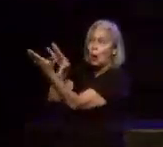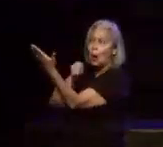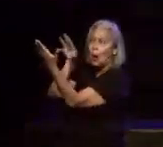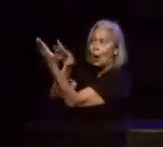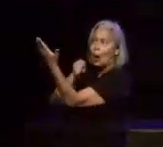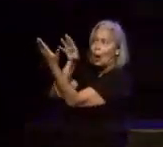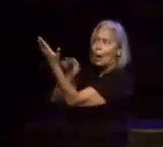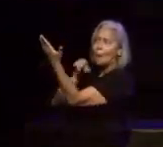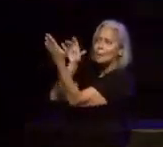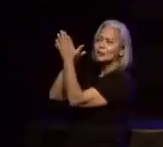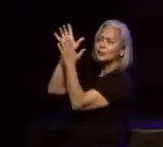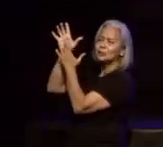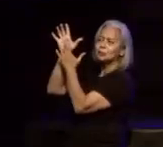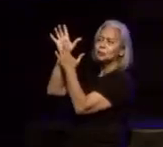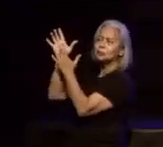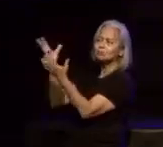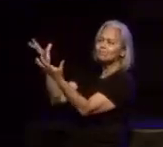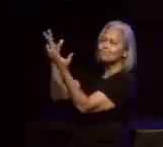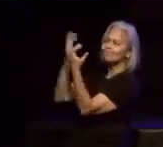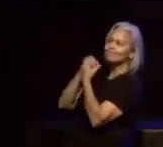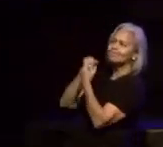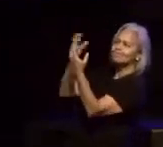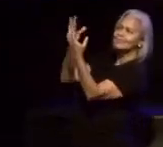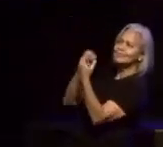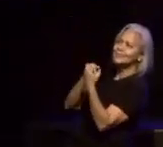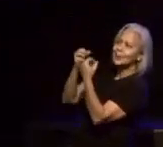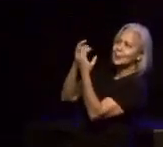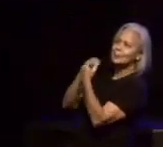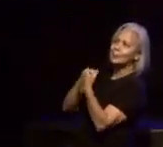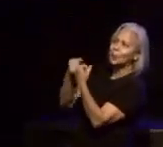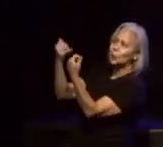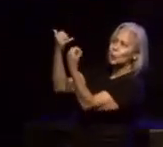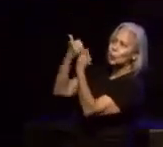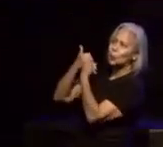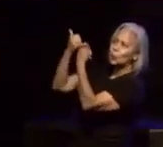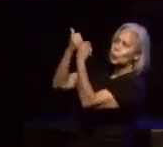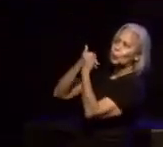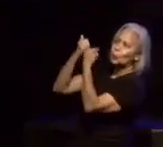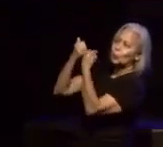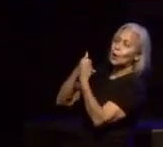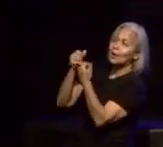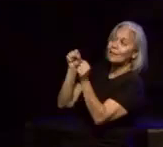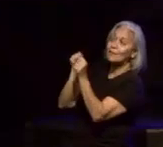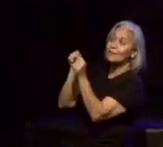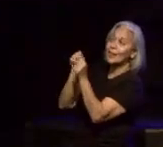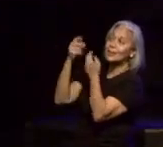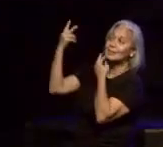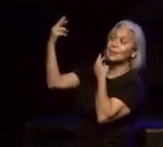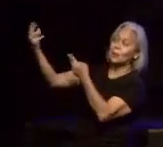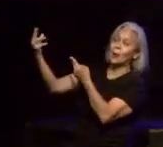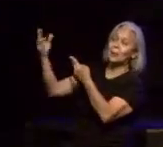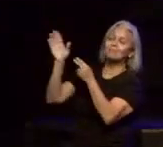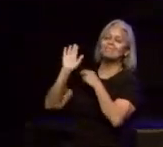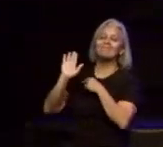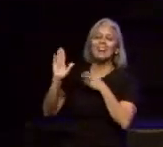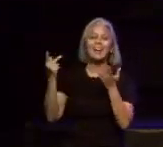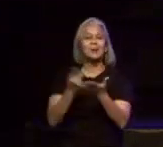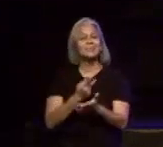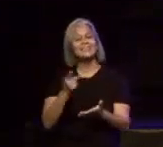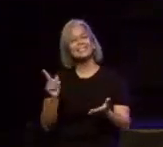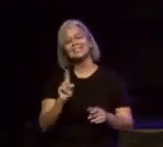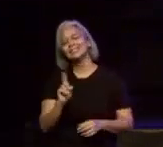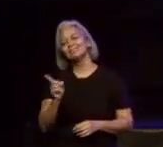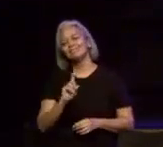vão recebendo dele a referência e fazem igual. Eu queria falar com você nessa manhã sobre de onde vem essa